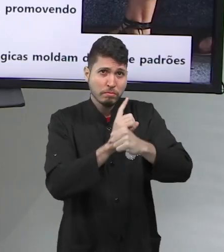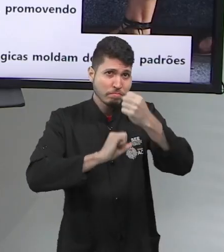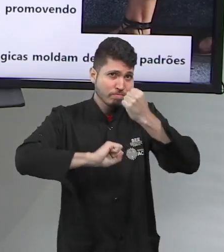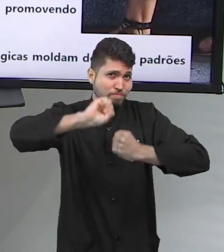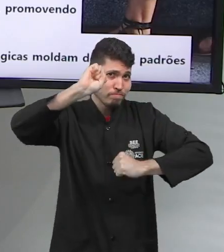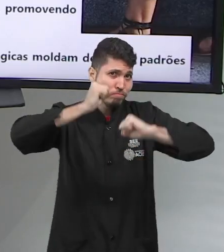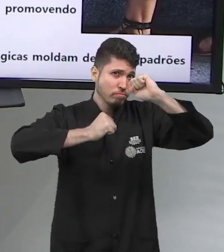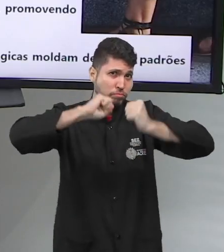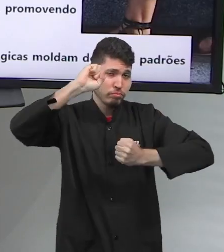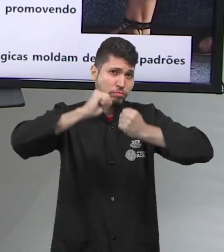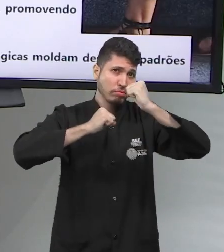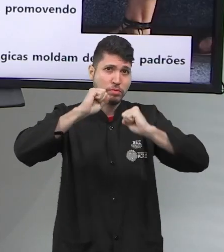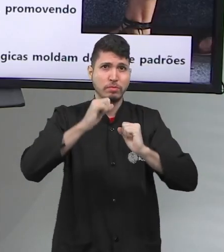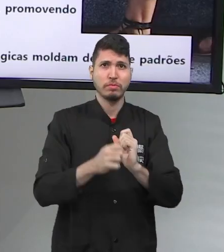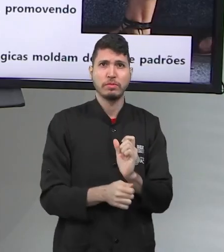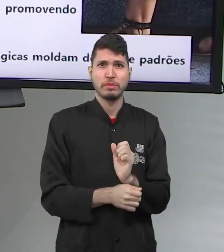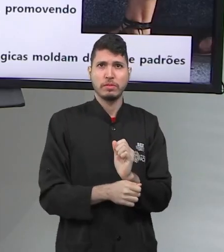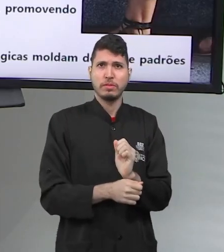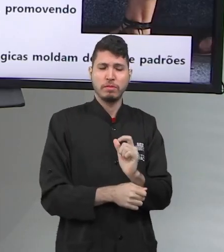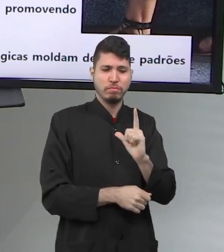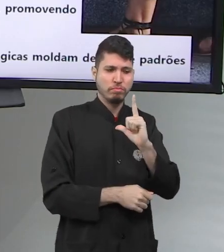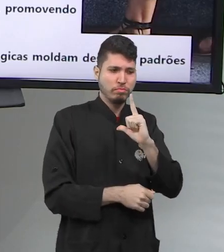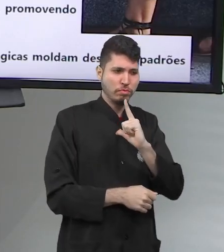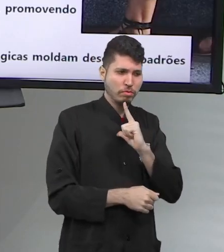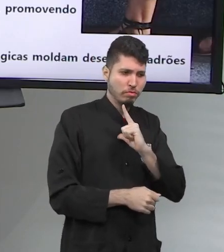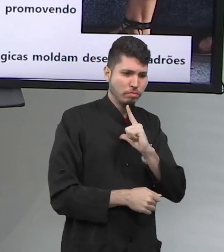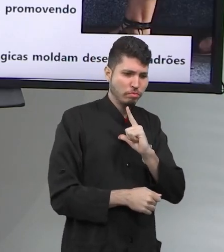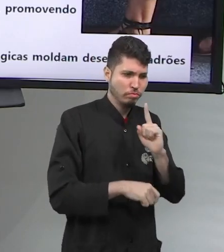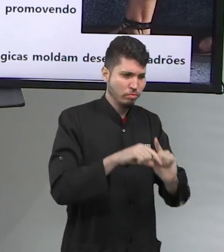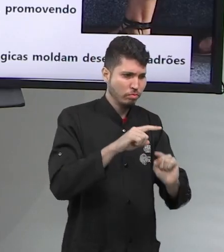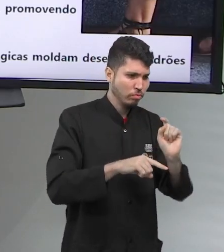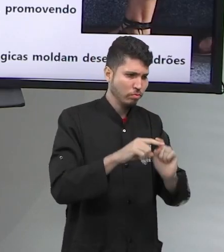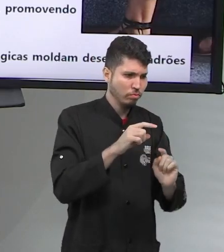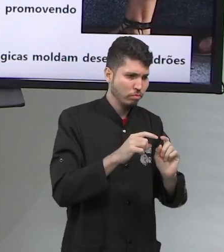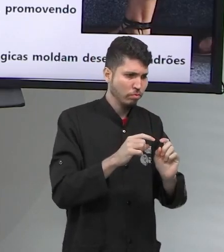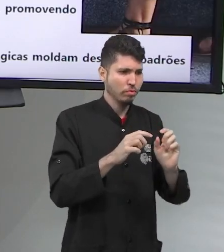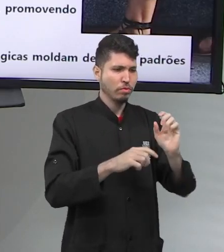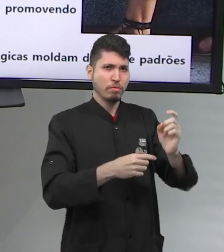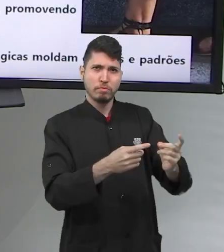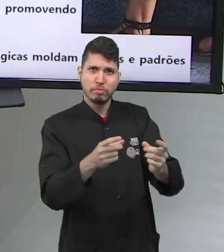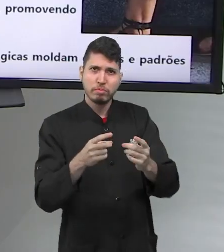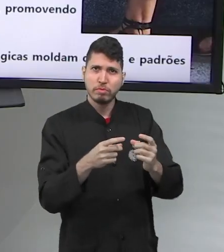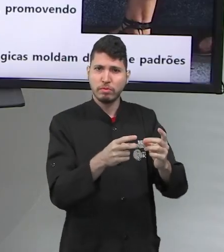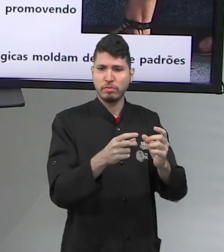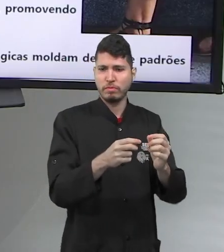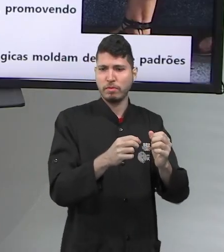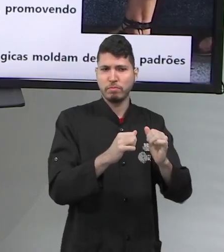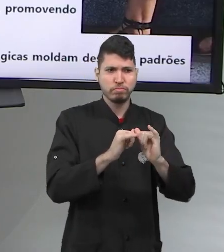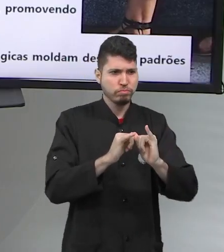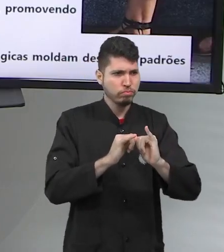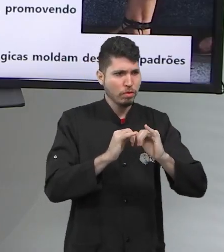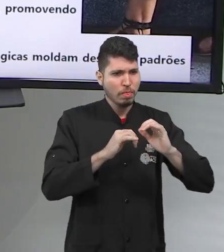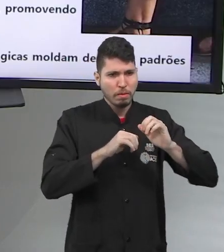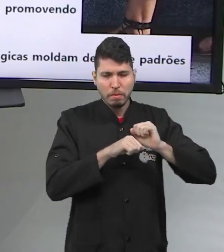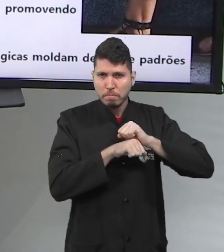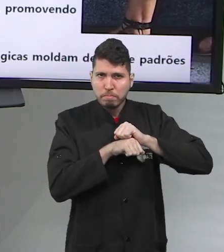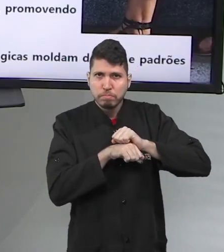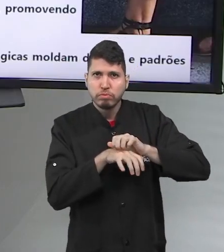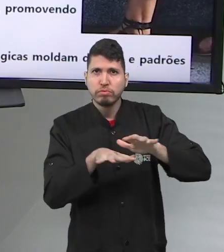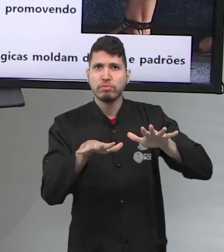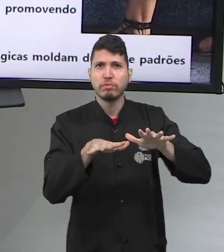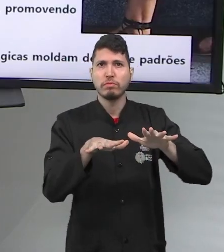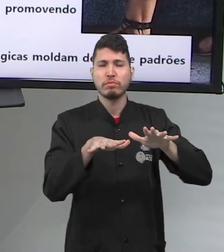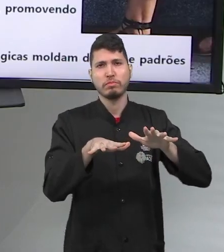industrializada. Eu só tenho a produção de mercadorias a partir do momento em que eu tenho um público consumidor. Então, esse processo